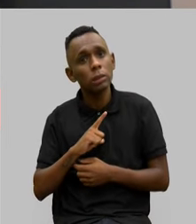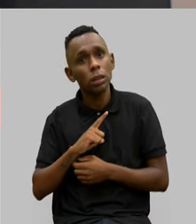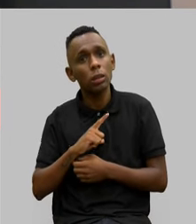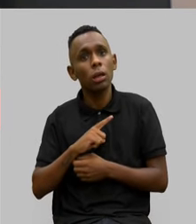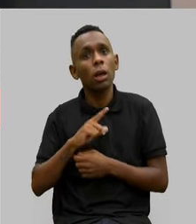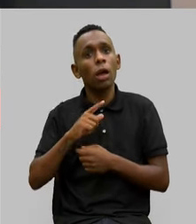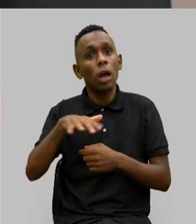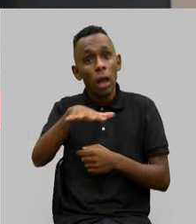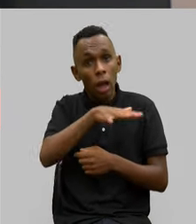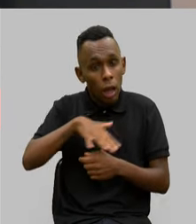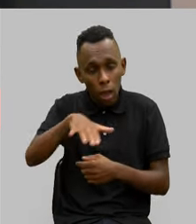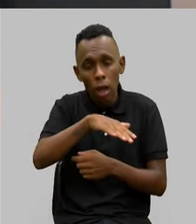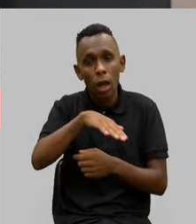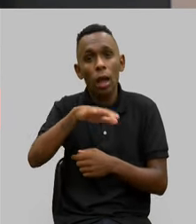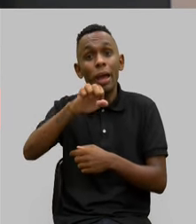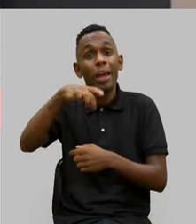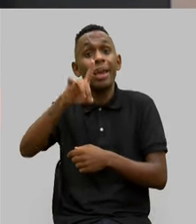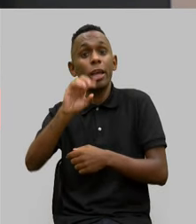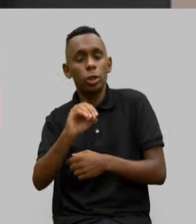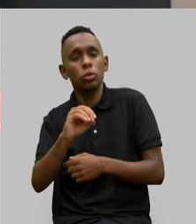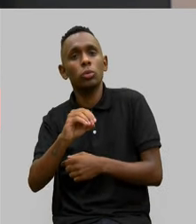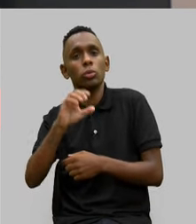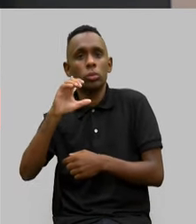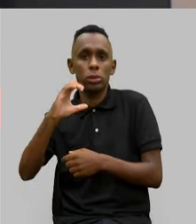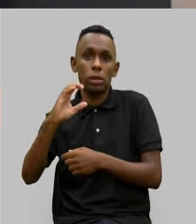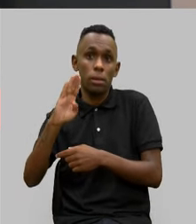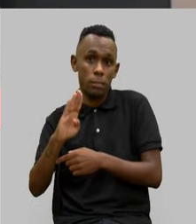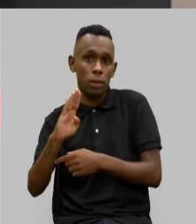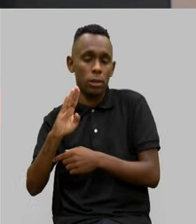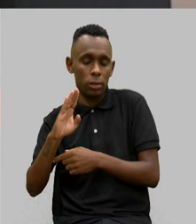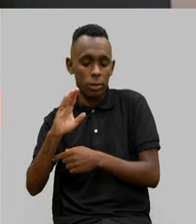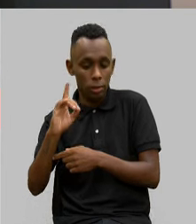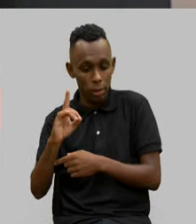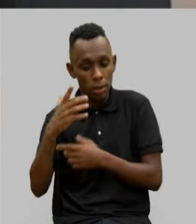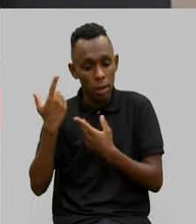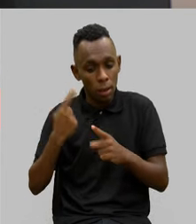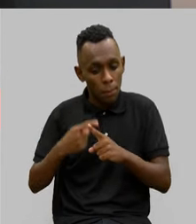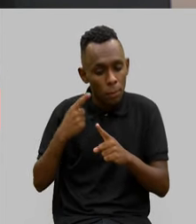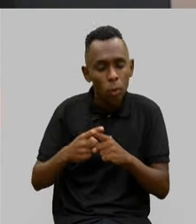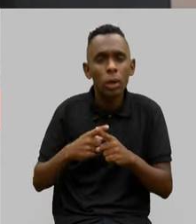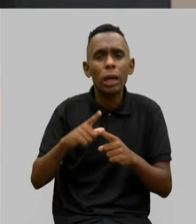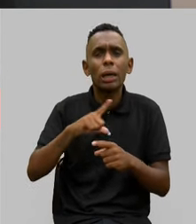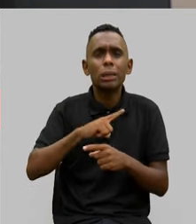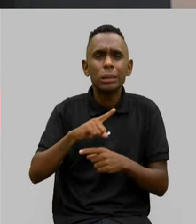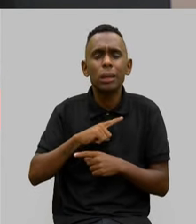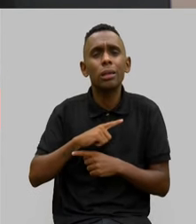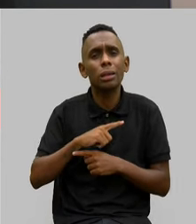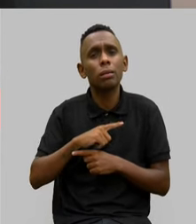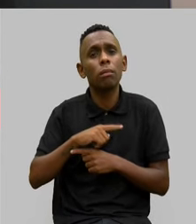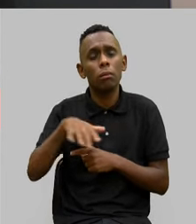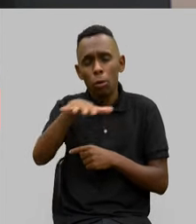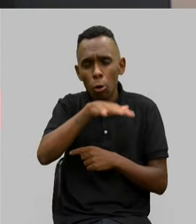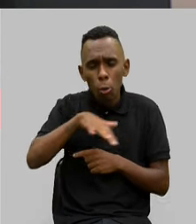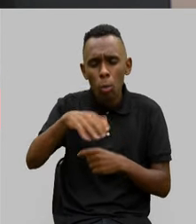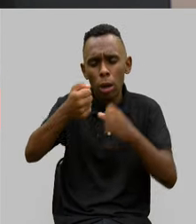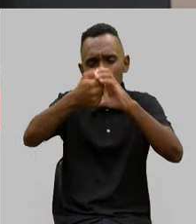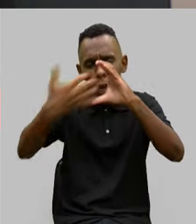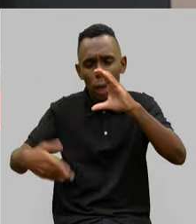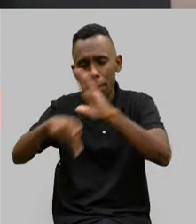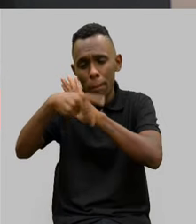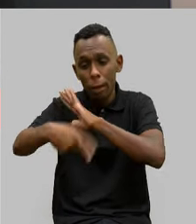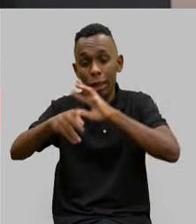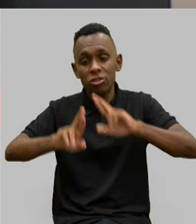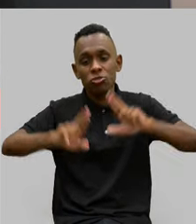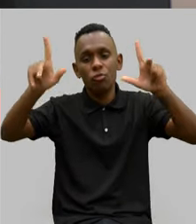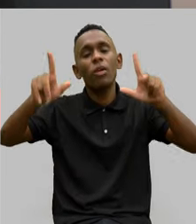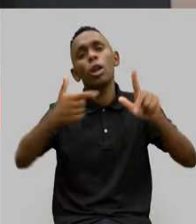com o sistema endocanabinoide porque o sistema endocanabinoide é um sistema que tem eh umas peculiaridades ele é diferente